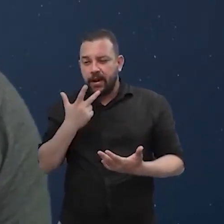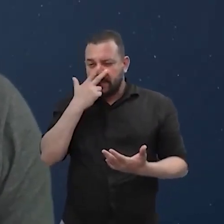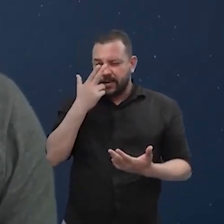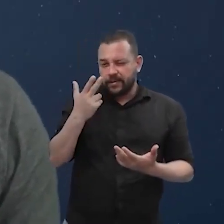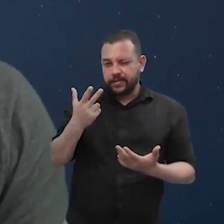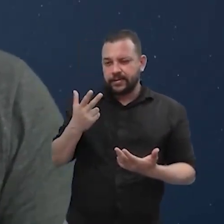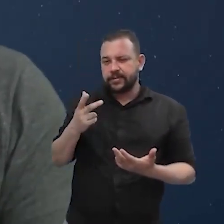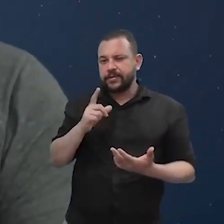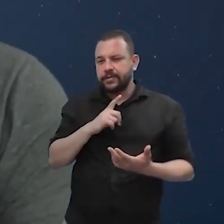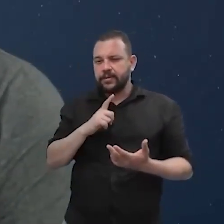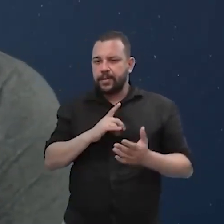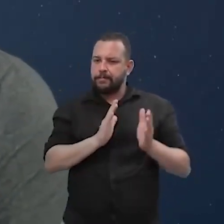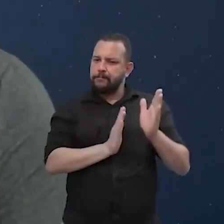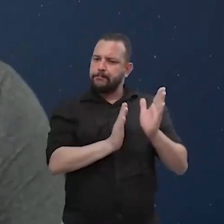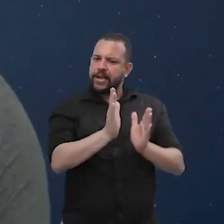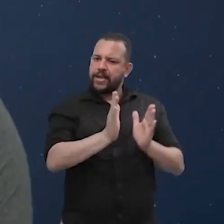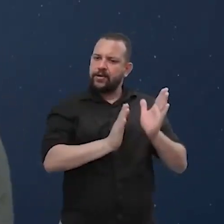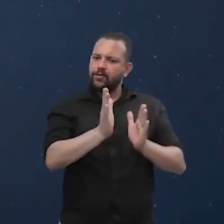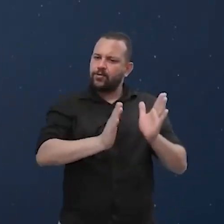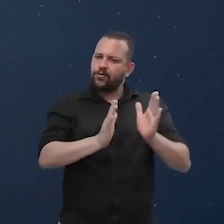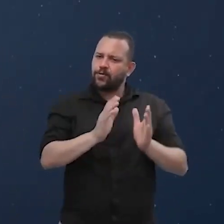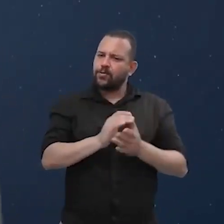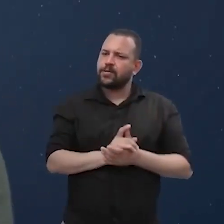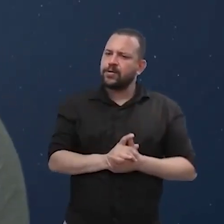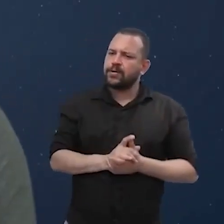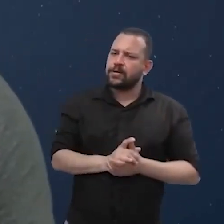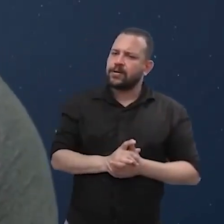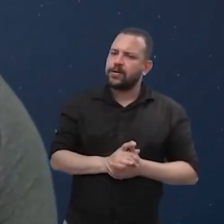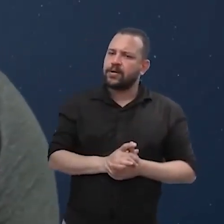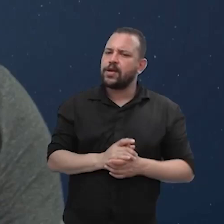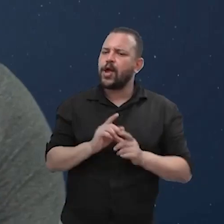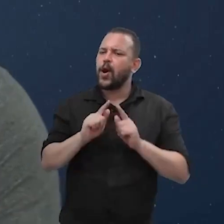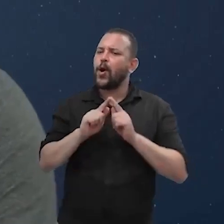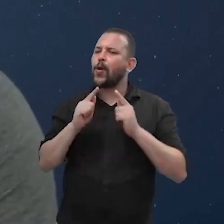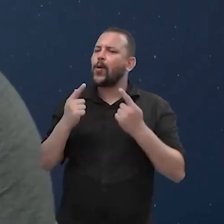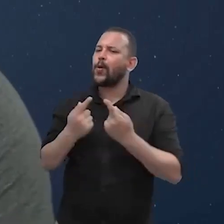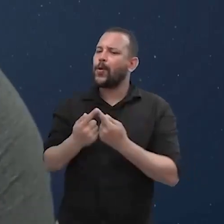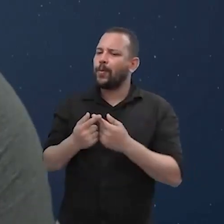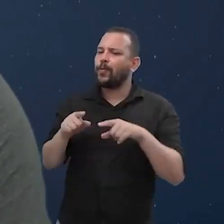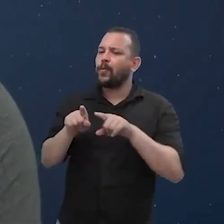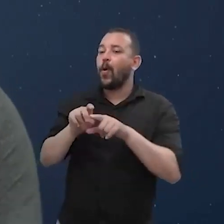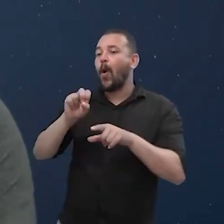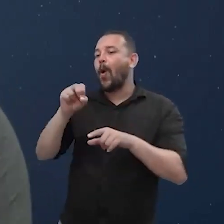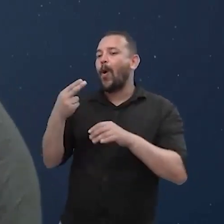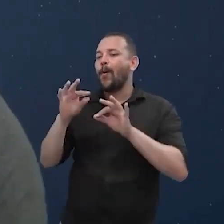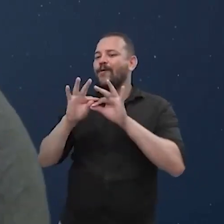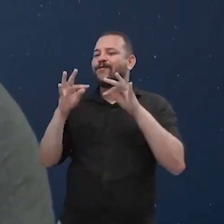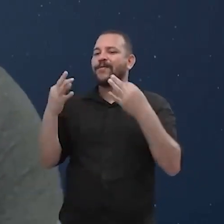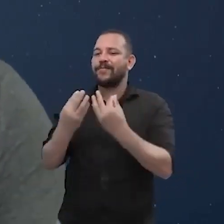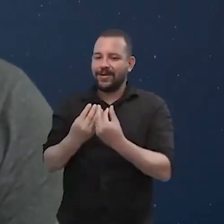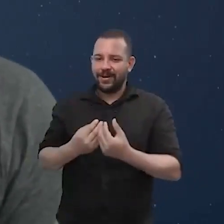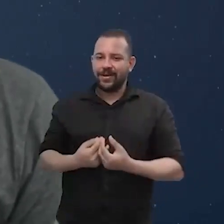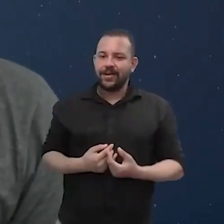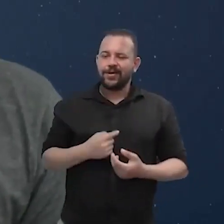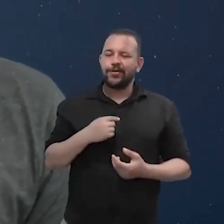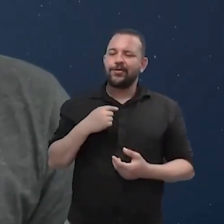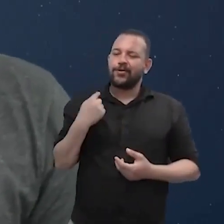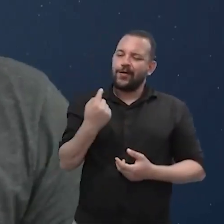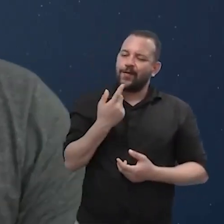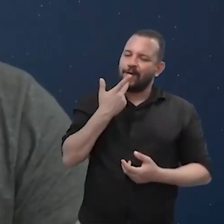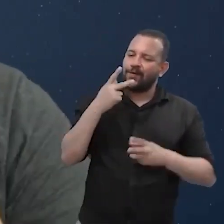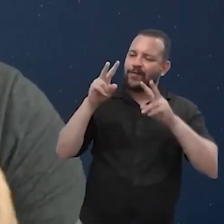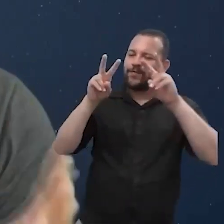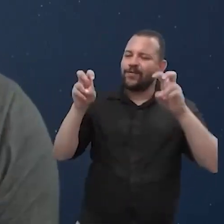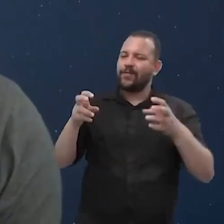de períodos e nós temos também o que chamamos de grupos ou família. E é isso que nós vamos comentar um pouquinho